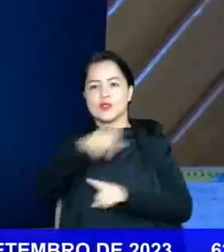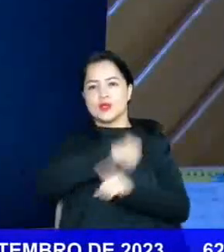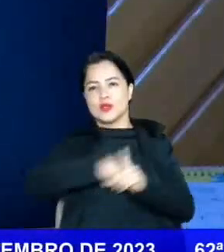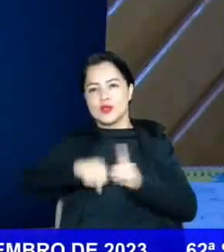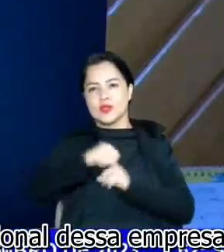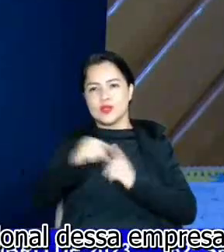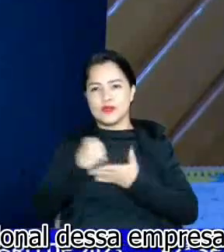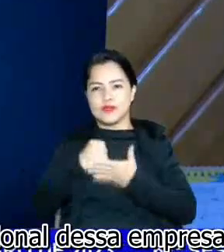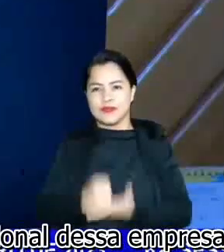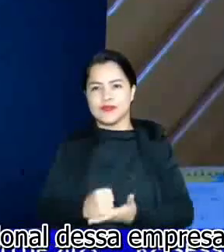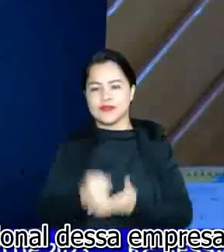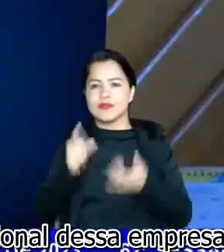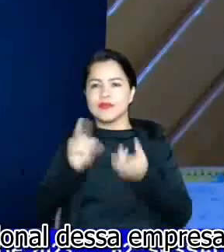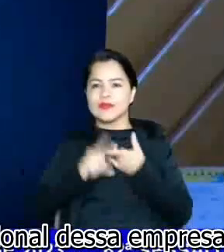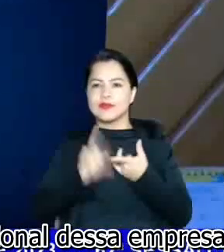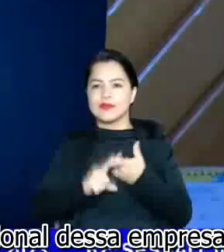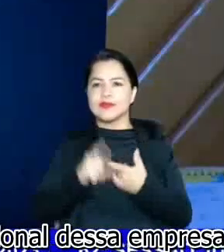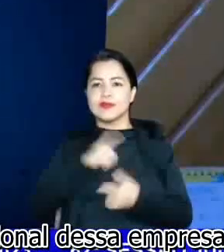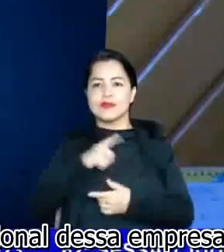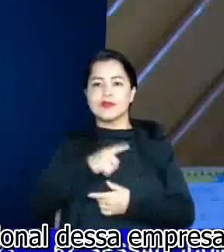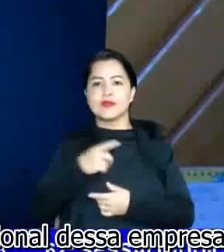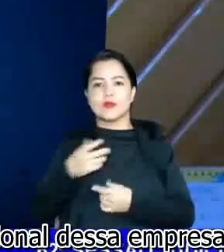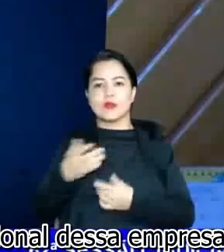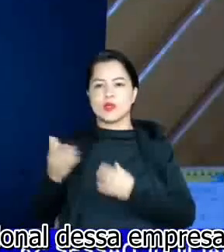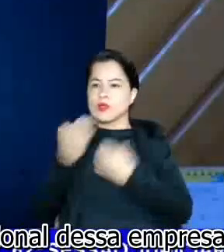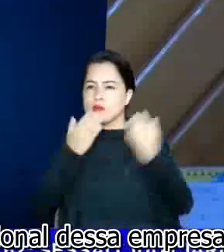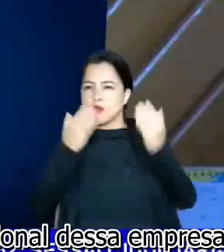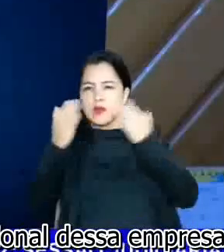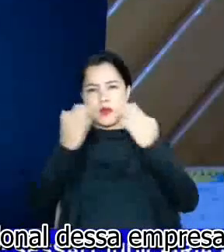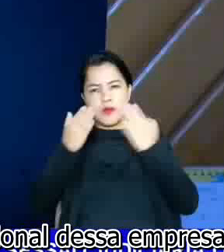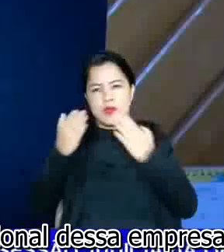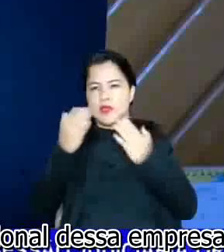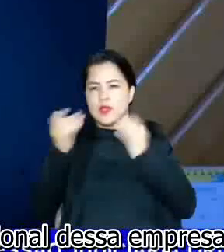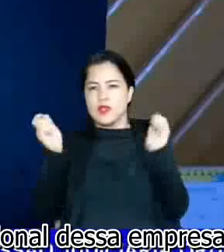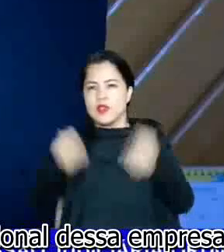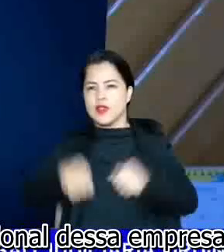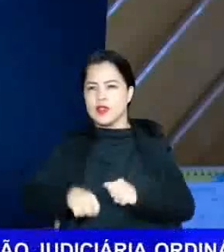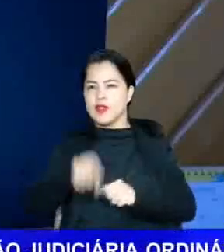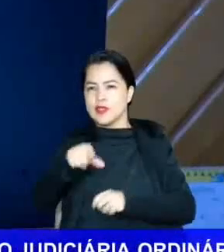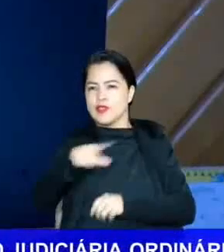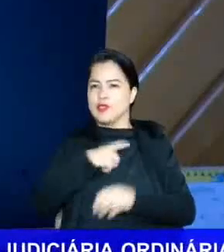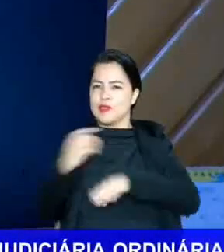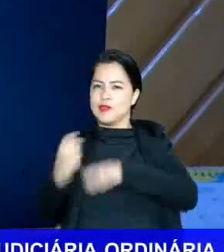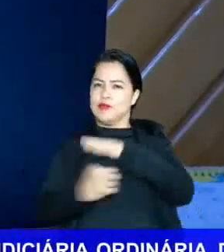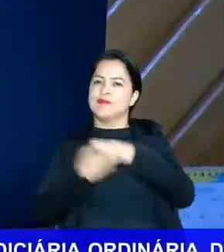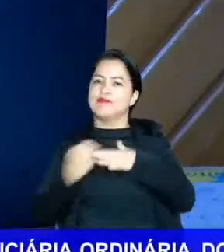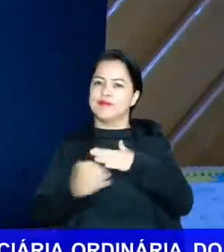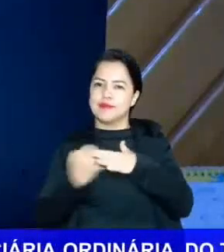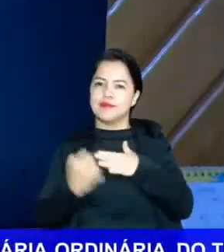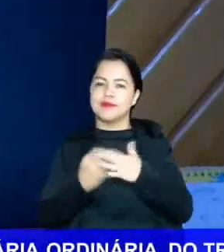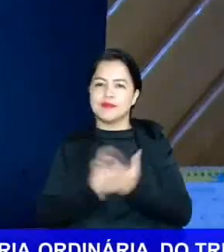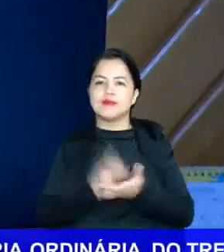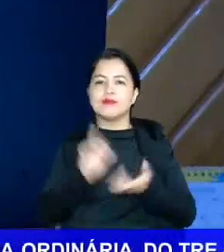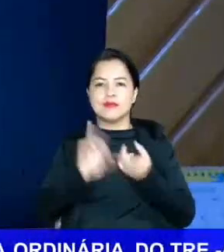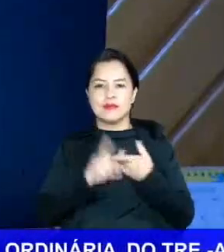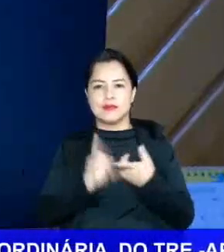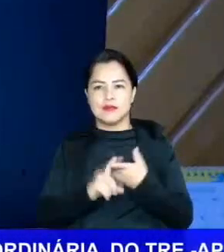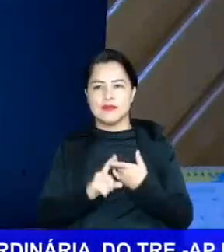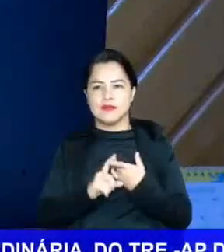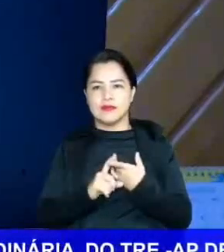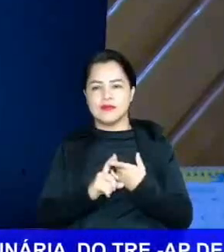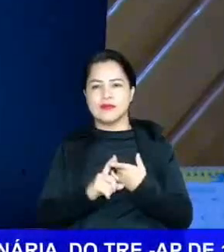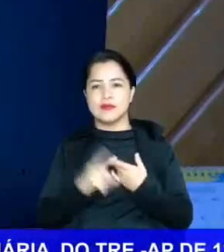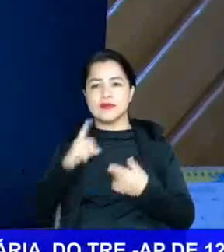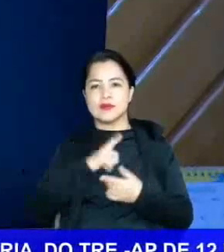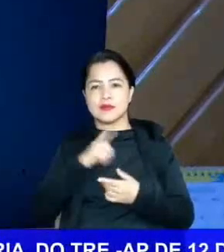social, o que também levanta suspeita a respeito da capacidade operacional dessa empresa. Além disso,